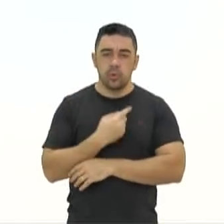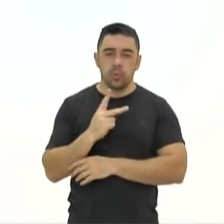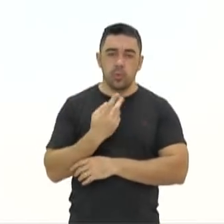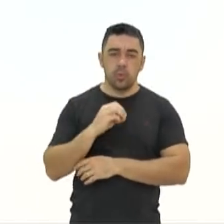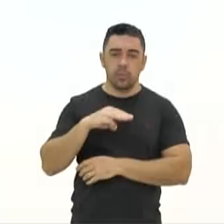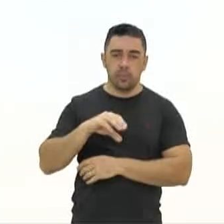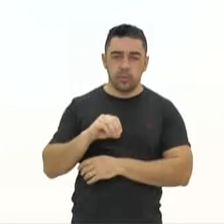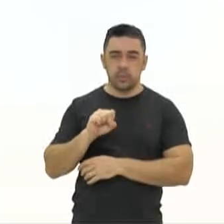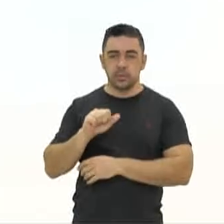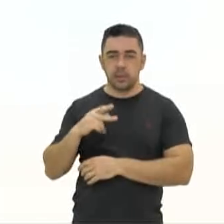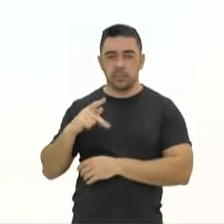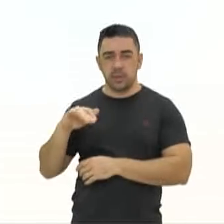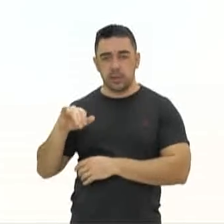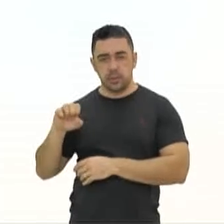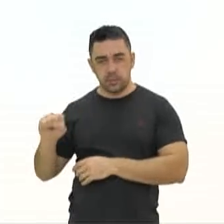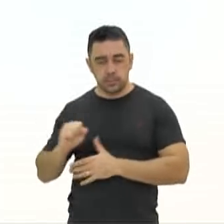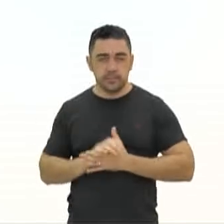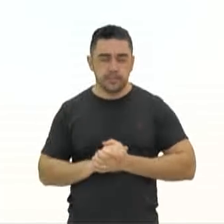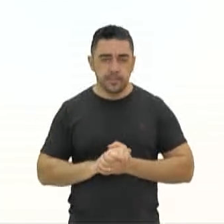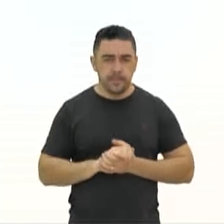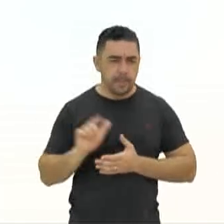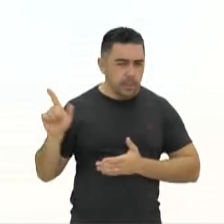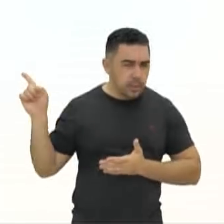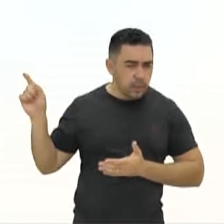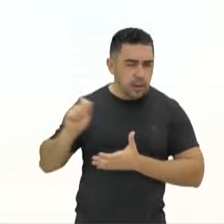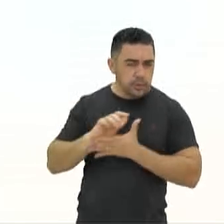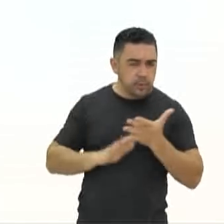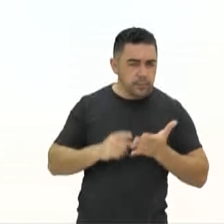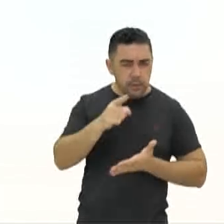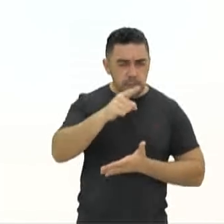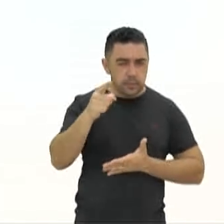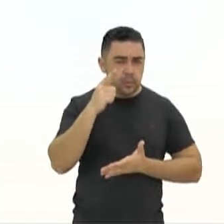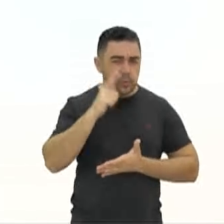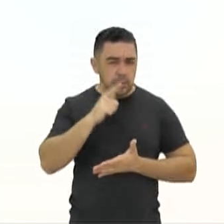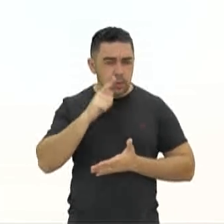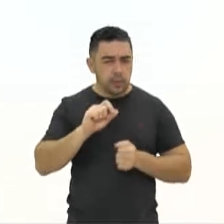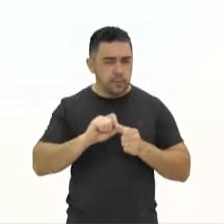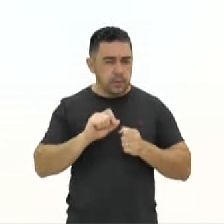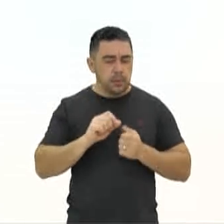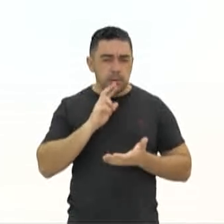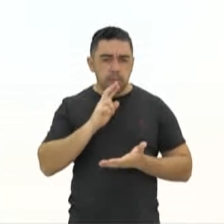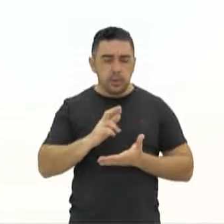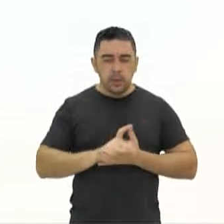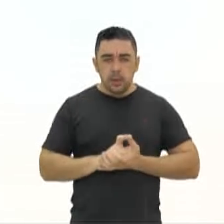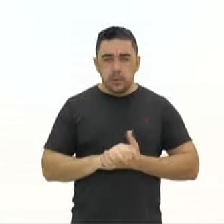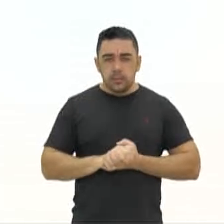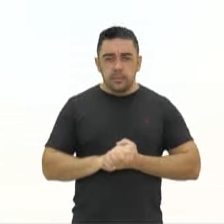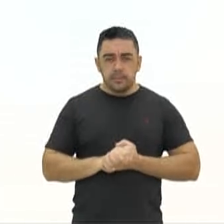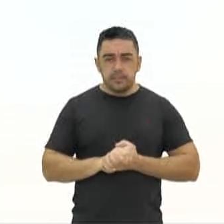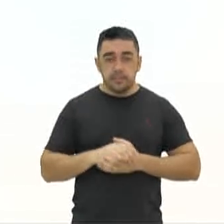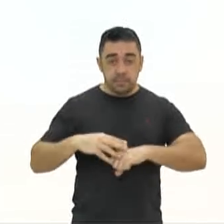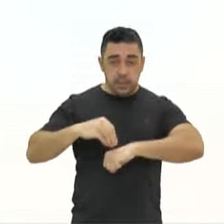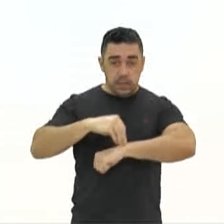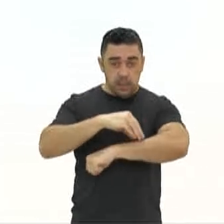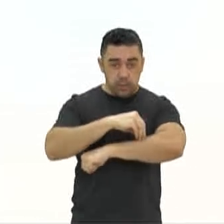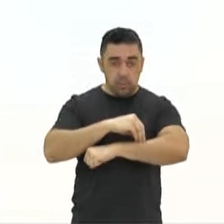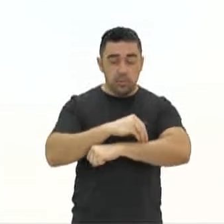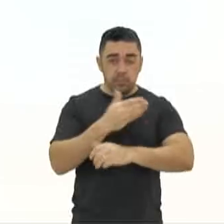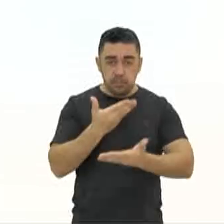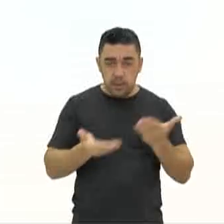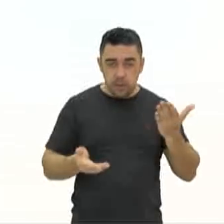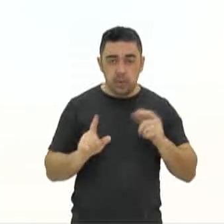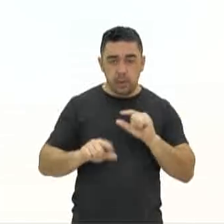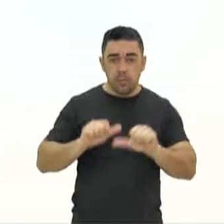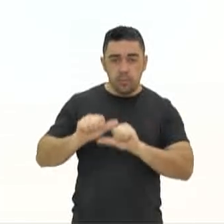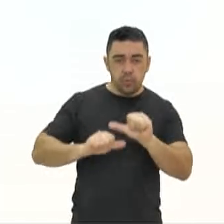as outras todas já foram extintas. Um exercício, então, para ver se você consegue resolver sozinho. A perda de pelos foi uma adaptação a